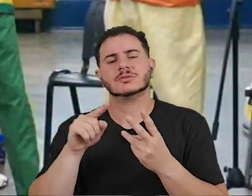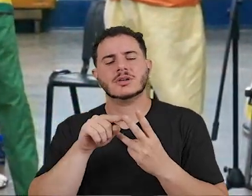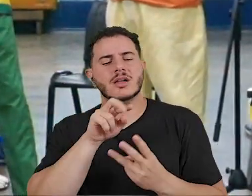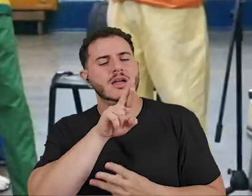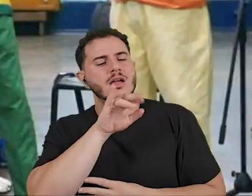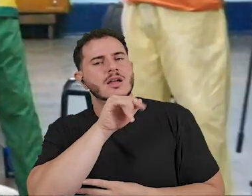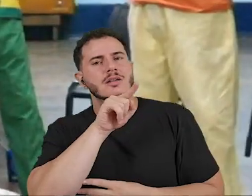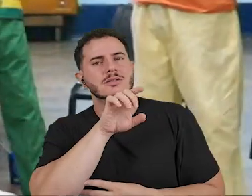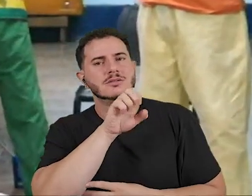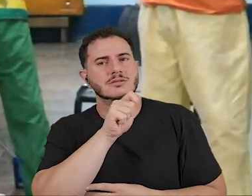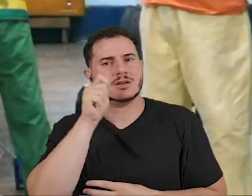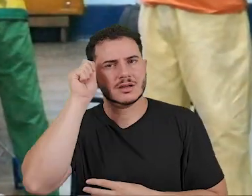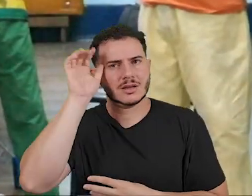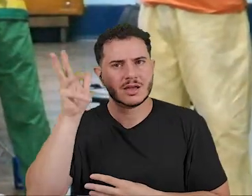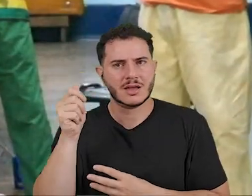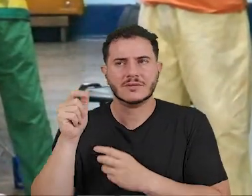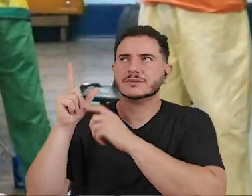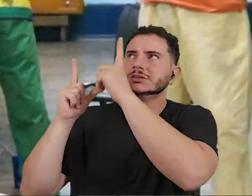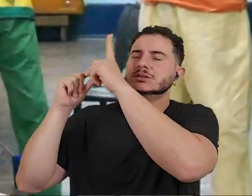Ouro.